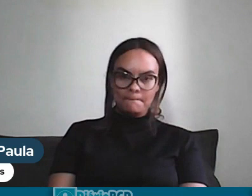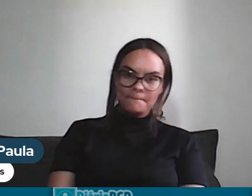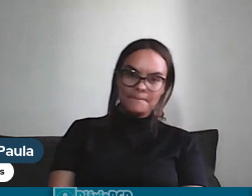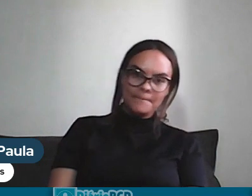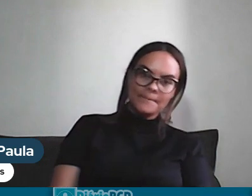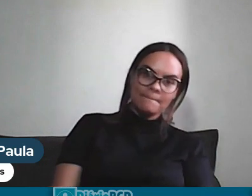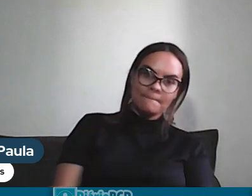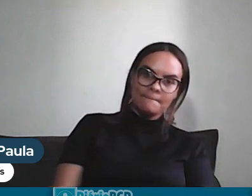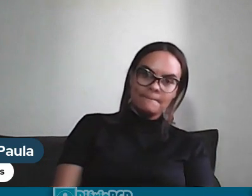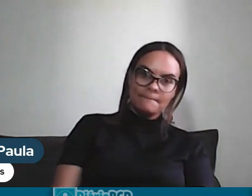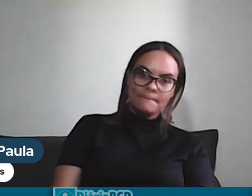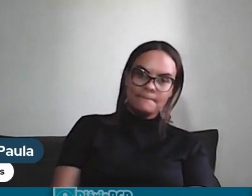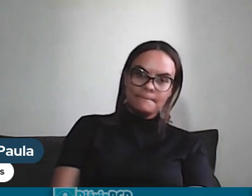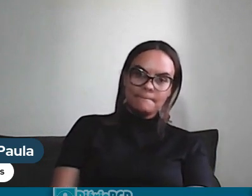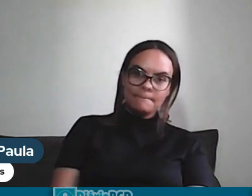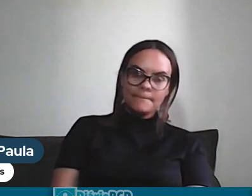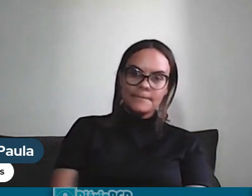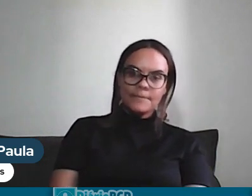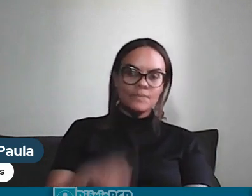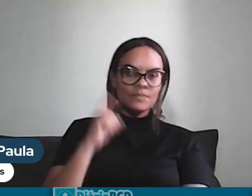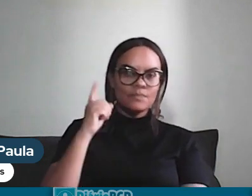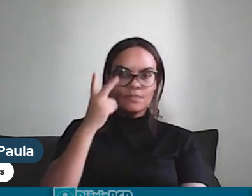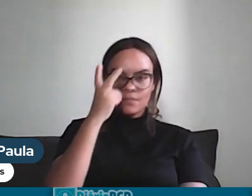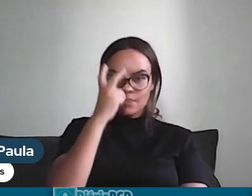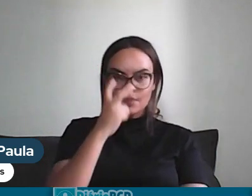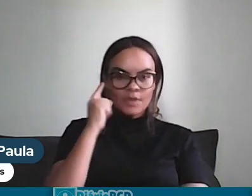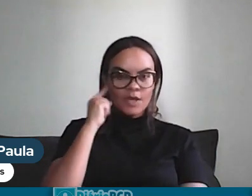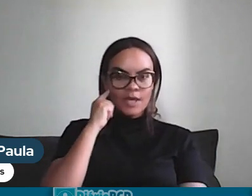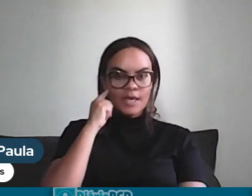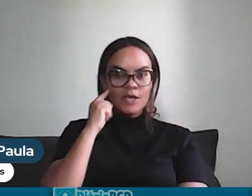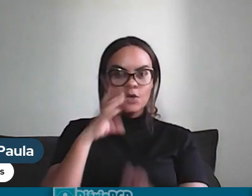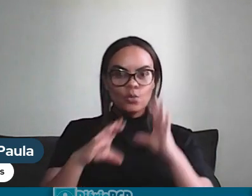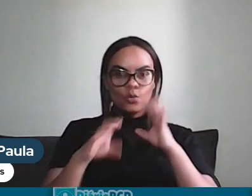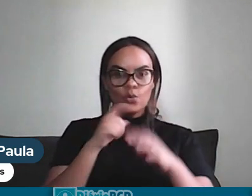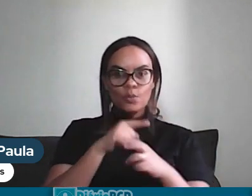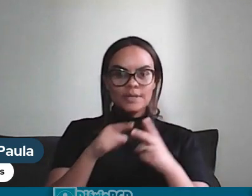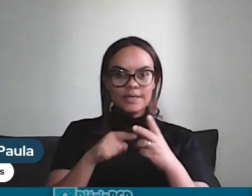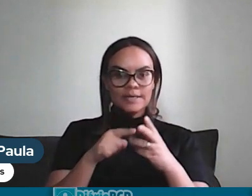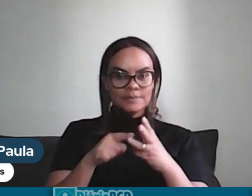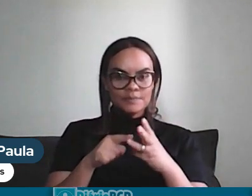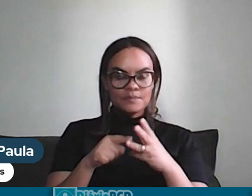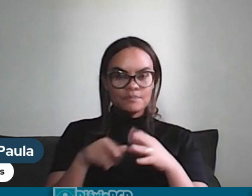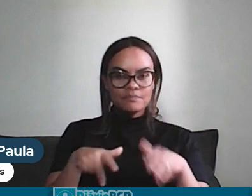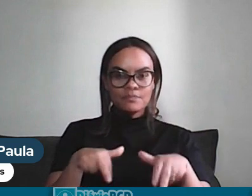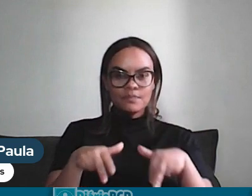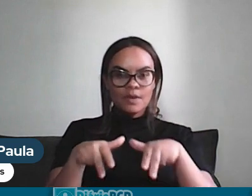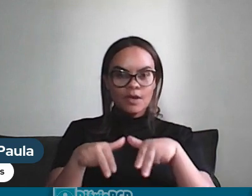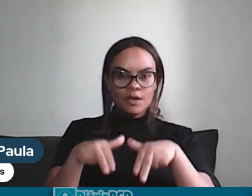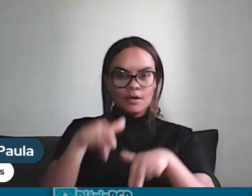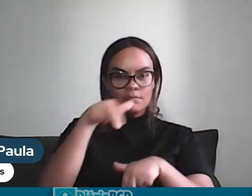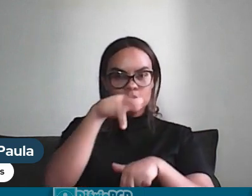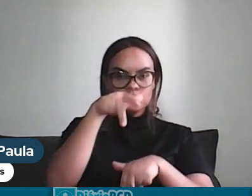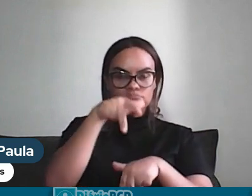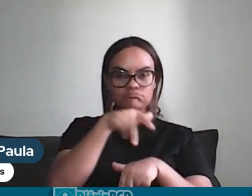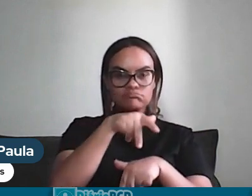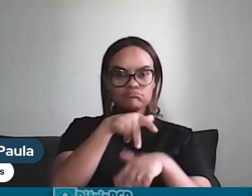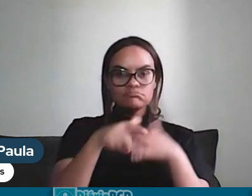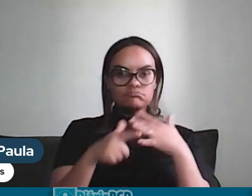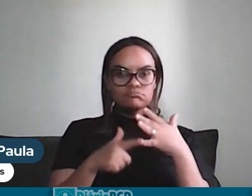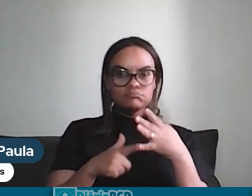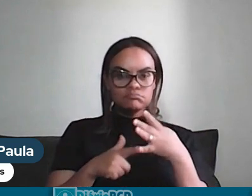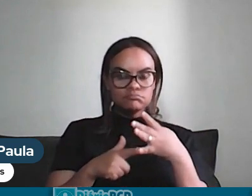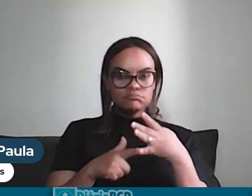ver, ouvir, de se comunicar, de andar ou subir degraus,